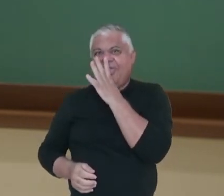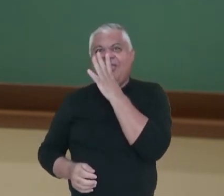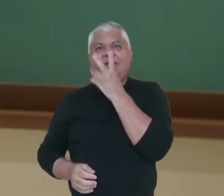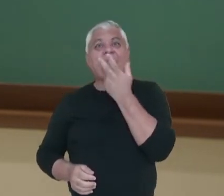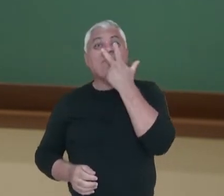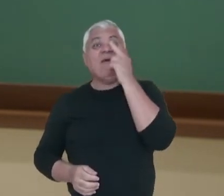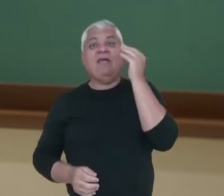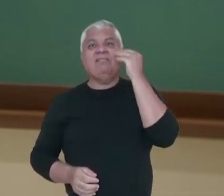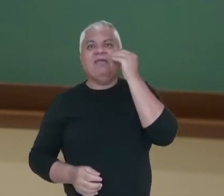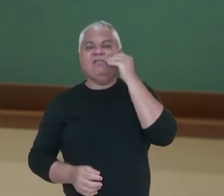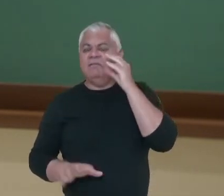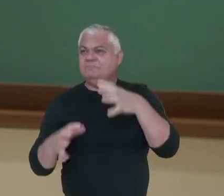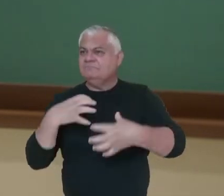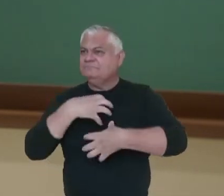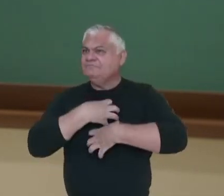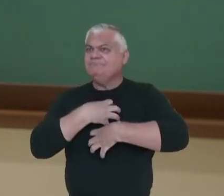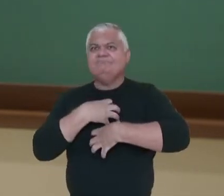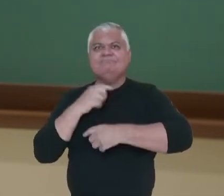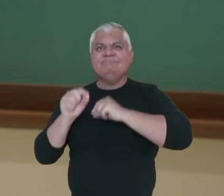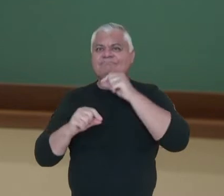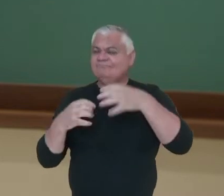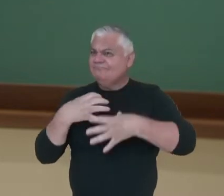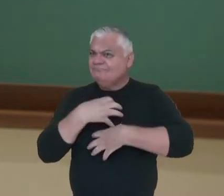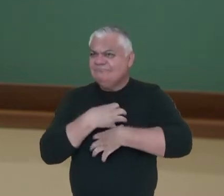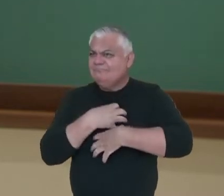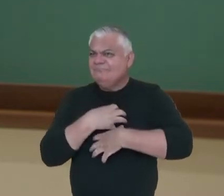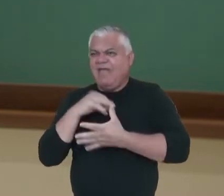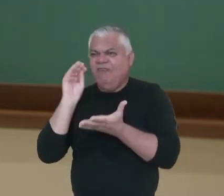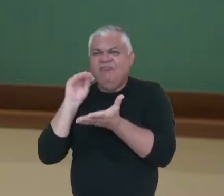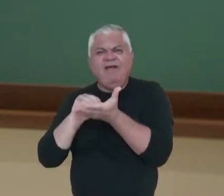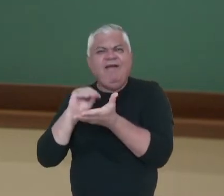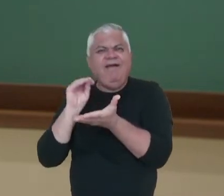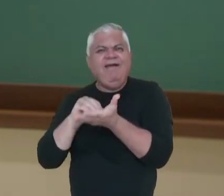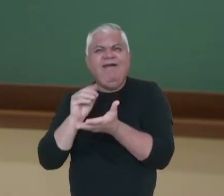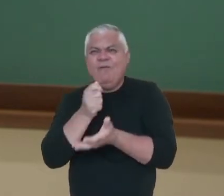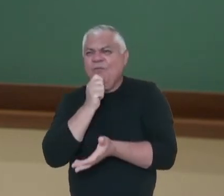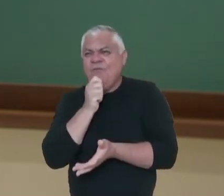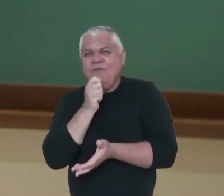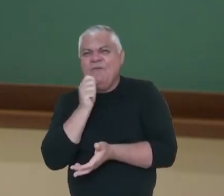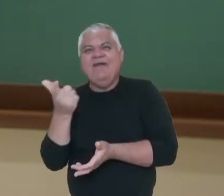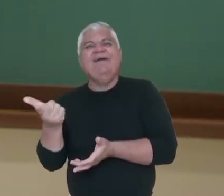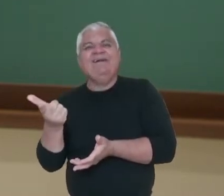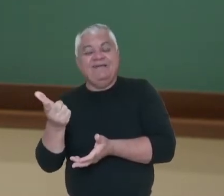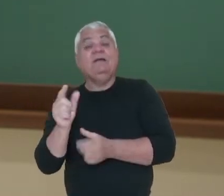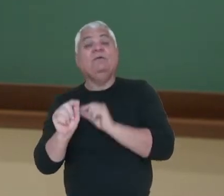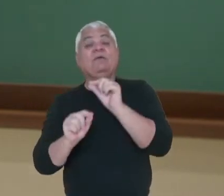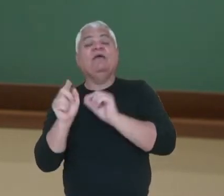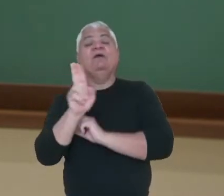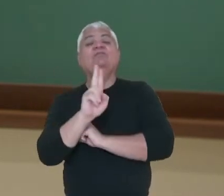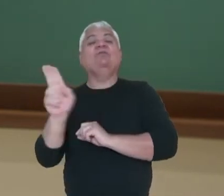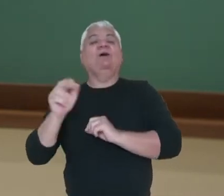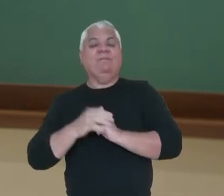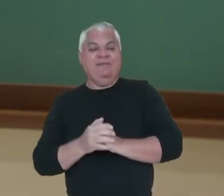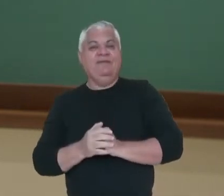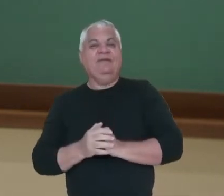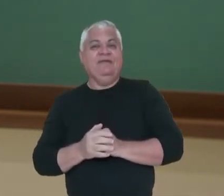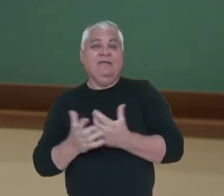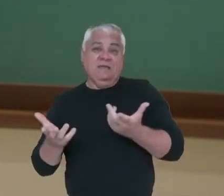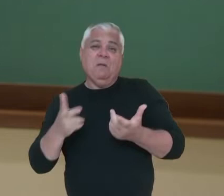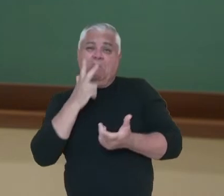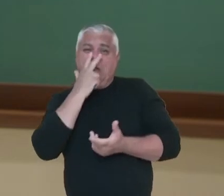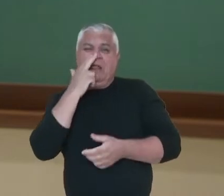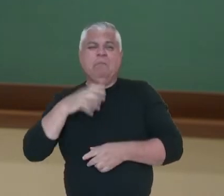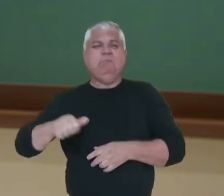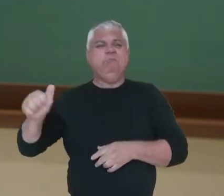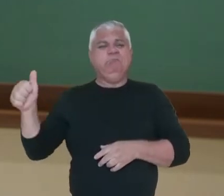tentativa de impressionar. Ele acha que era uma pintura inacabada. E essa coisa de falar que só impressiona pegou como nome. Foi falado de uma maneira